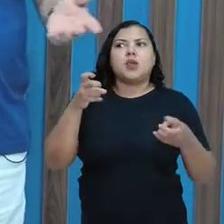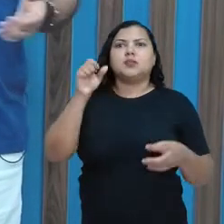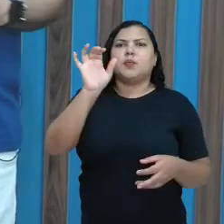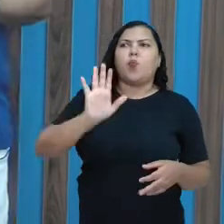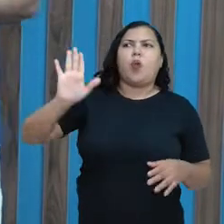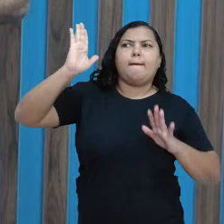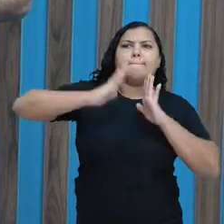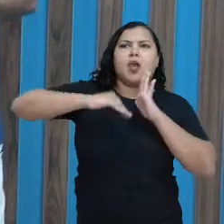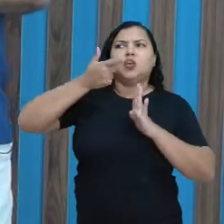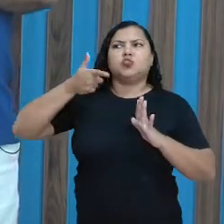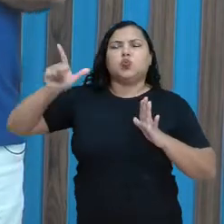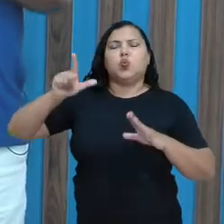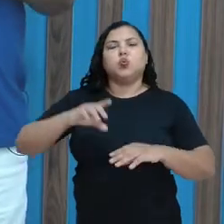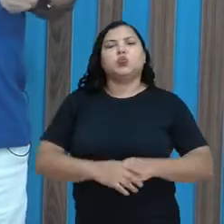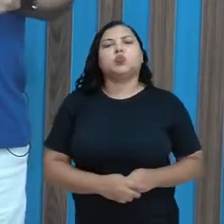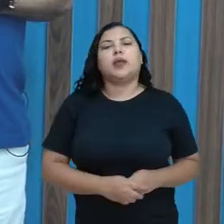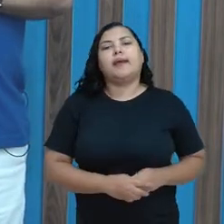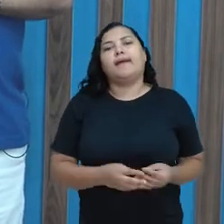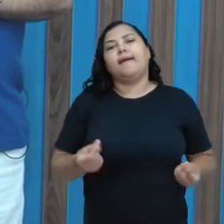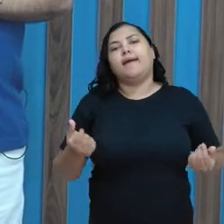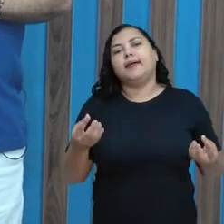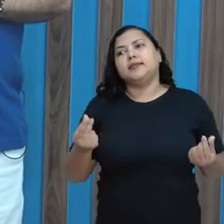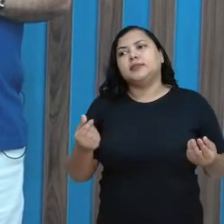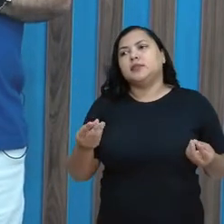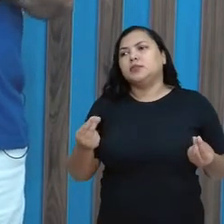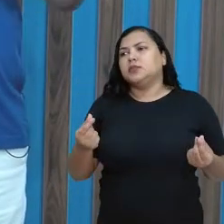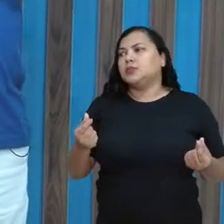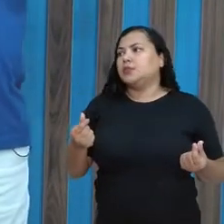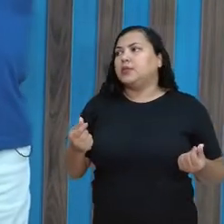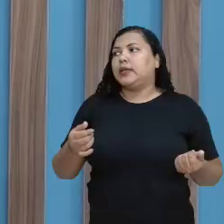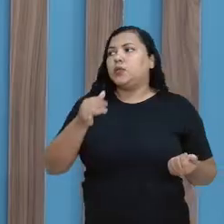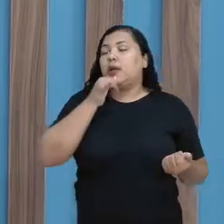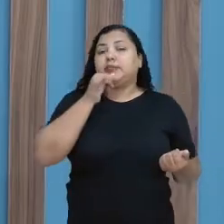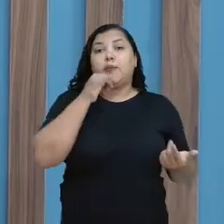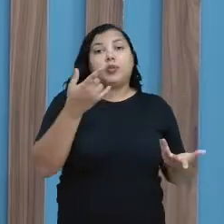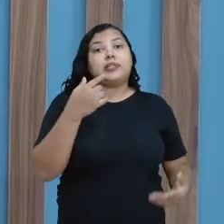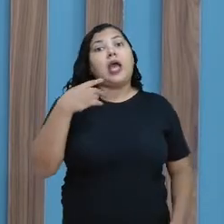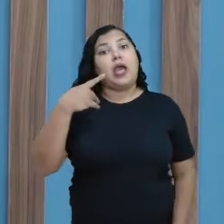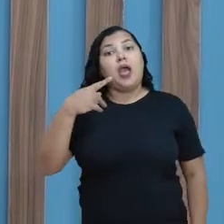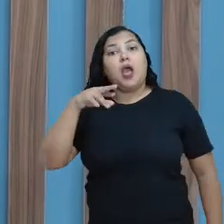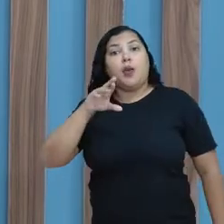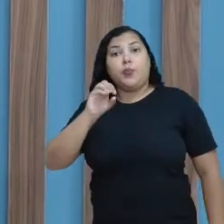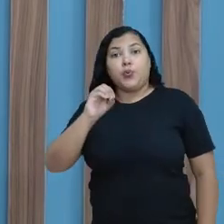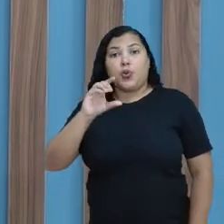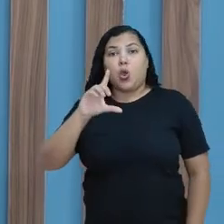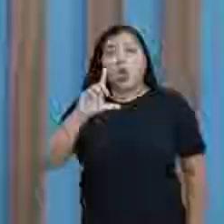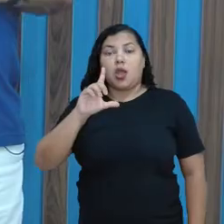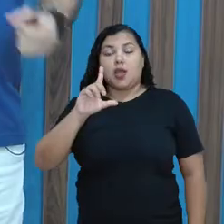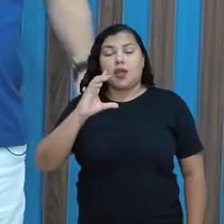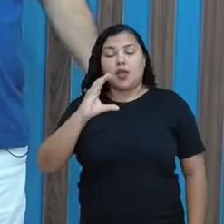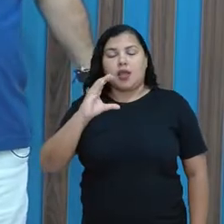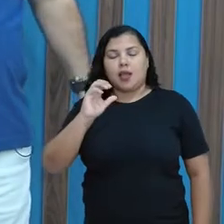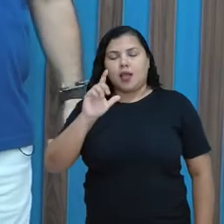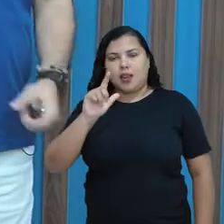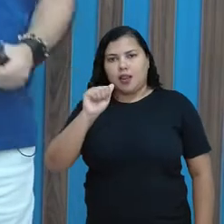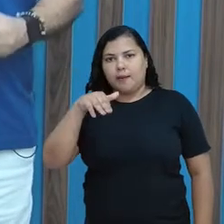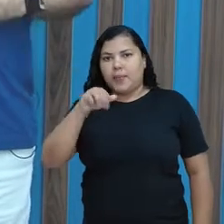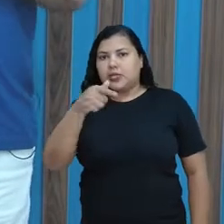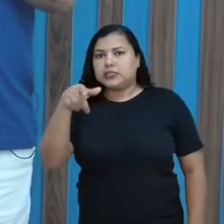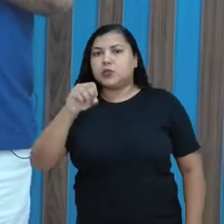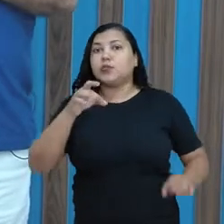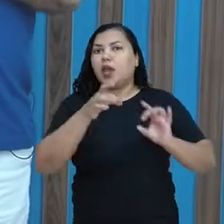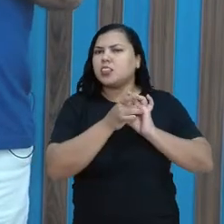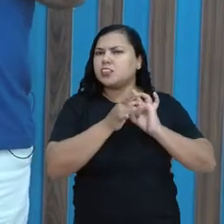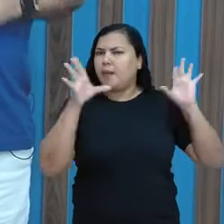outro quadro, né, o quadro, né, da proclamação da independência do Brasil. Isso, que mostra lá o Dom Pedro I,